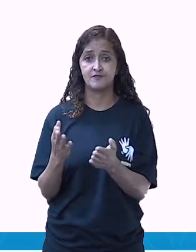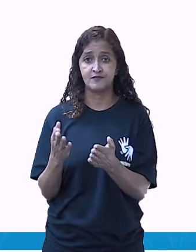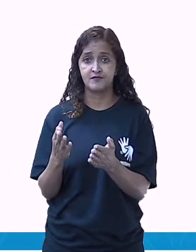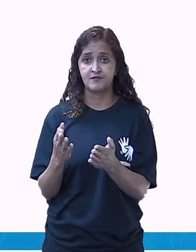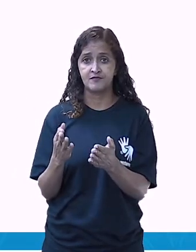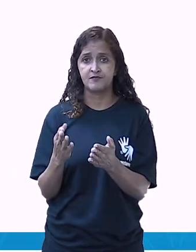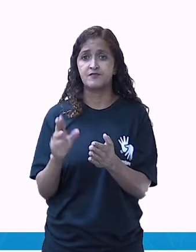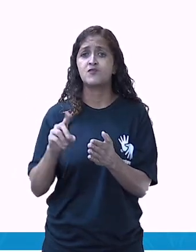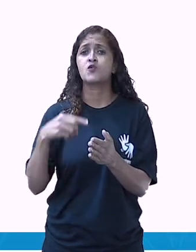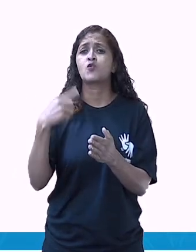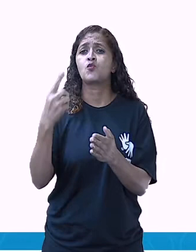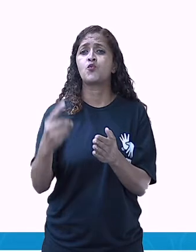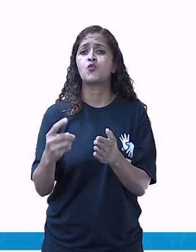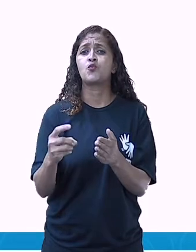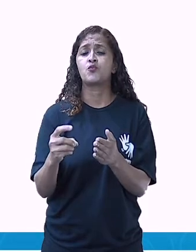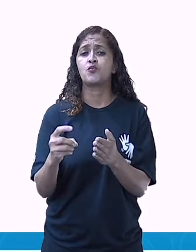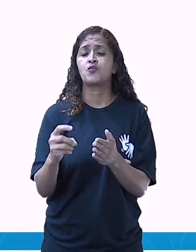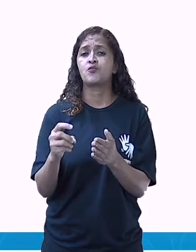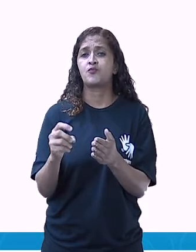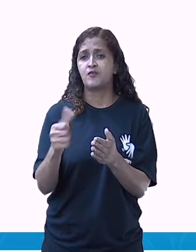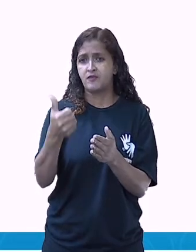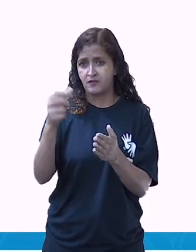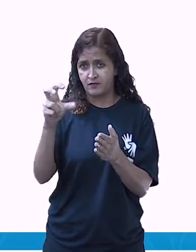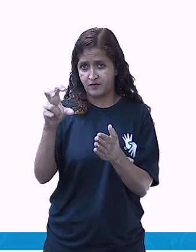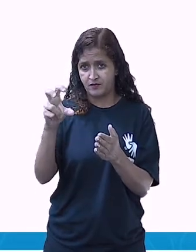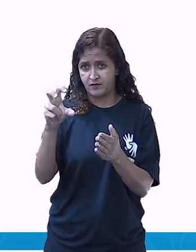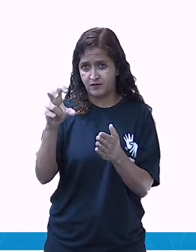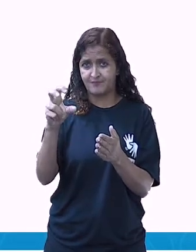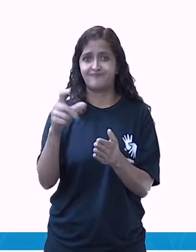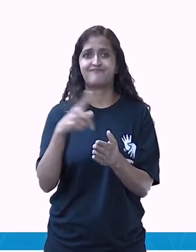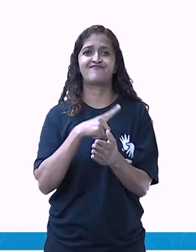Depois do 14, tem 15? Tem 15?